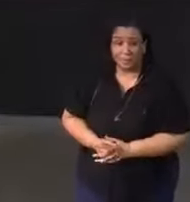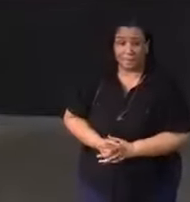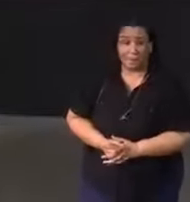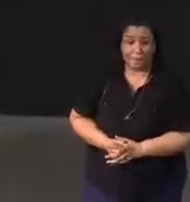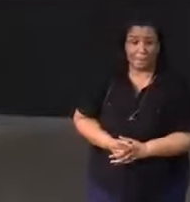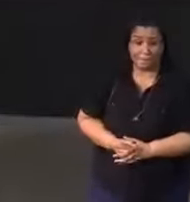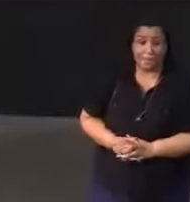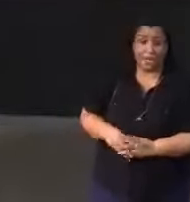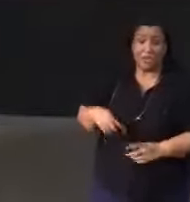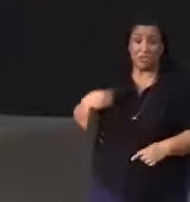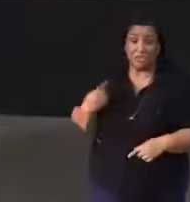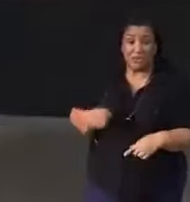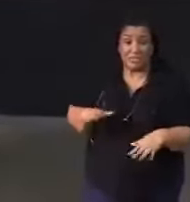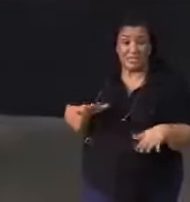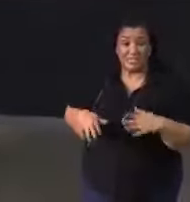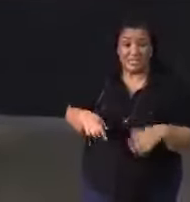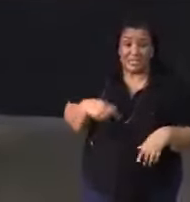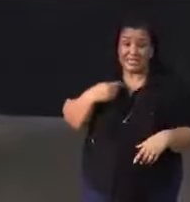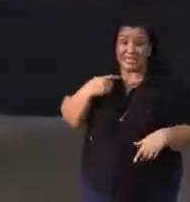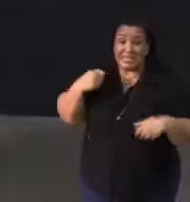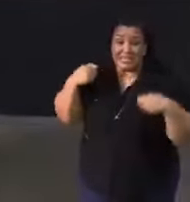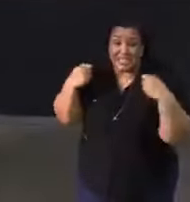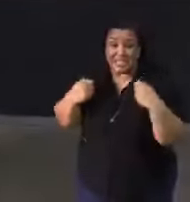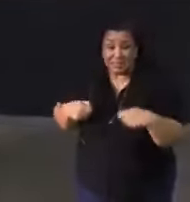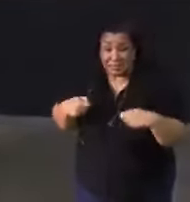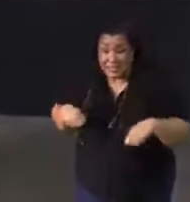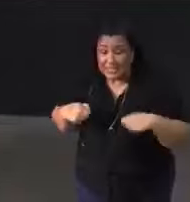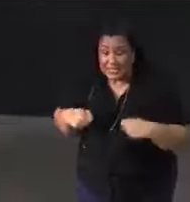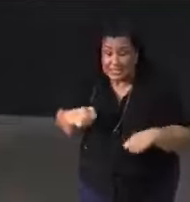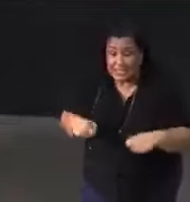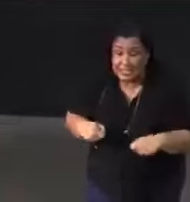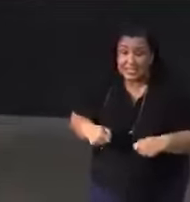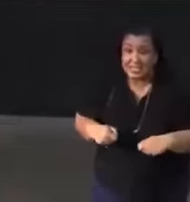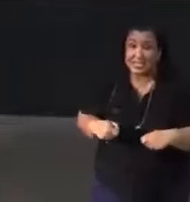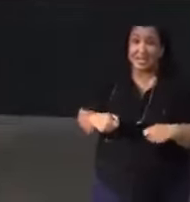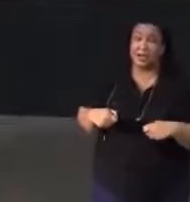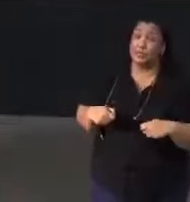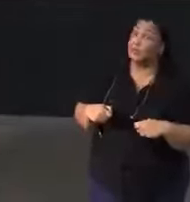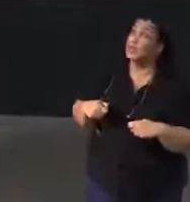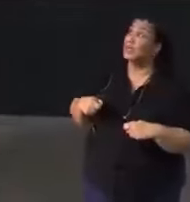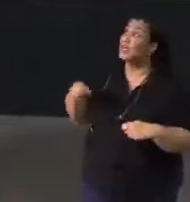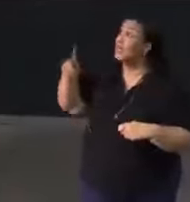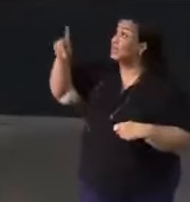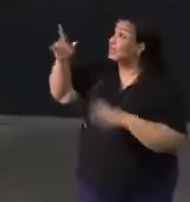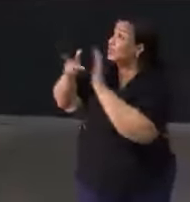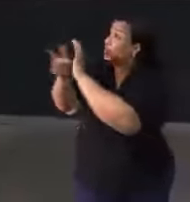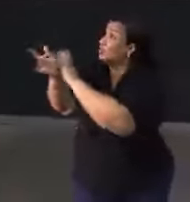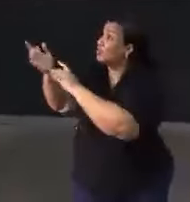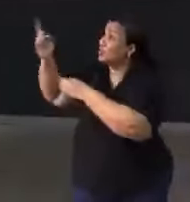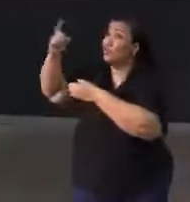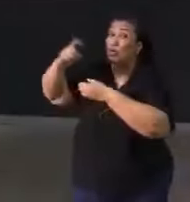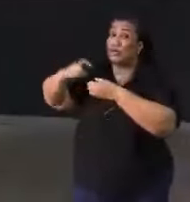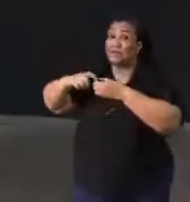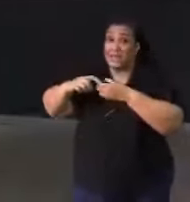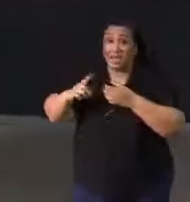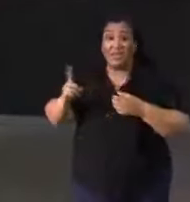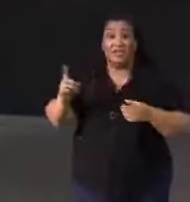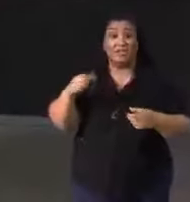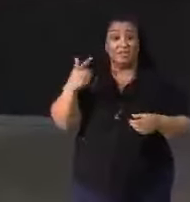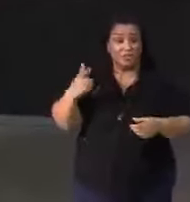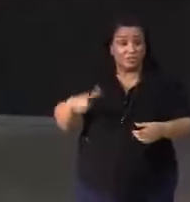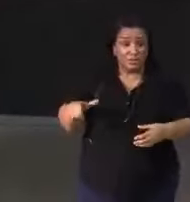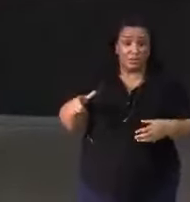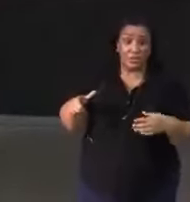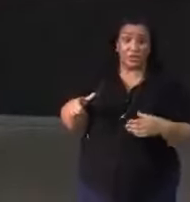Essa necessidade nossa de trazer Jesus de novo para ser humano no nosso meio é um problema para a